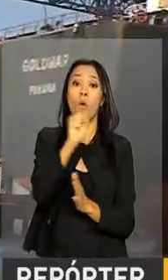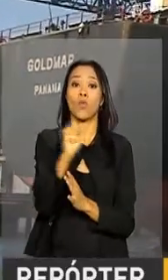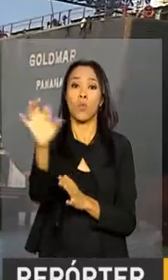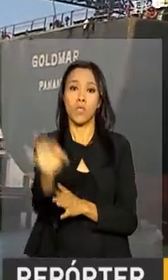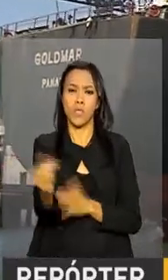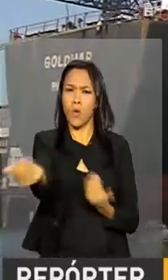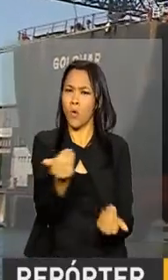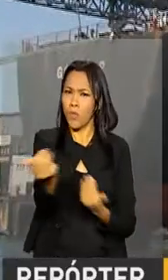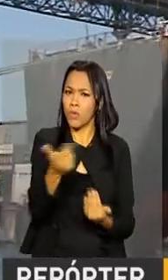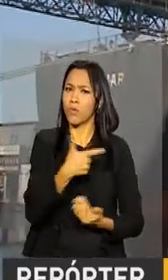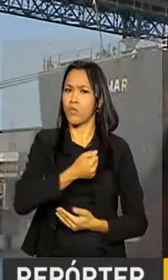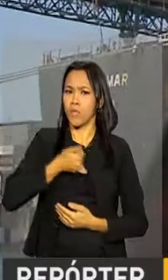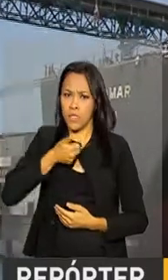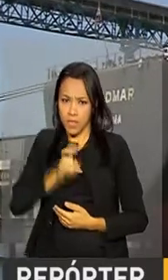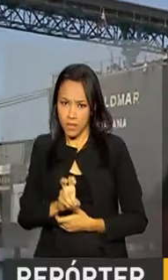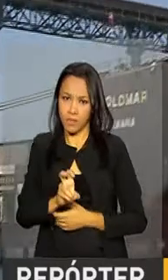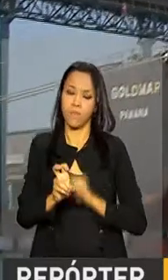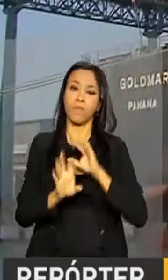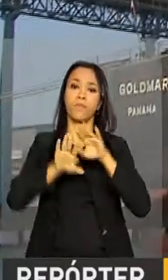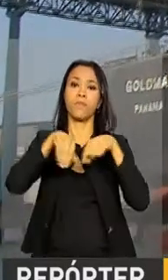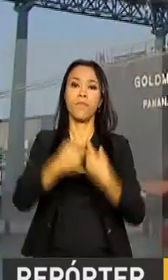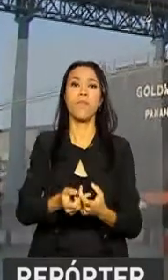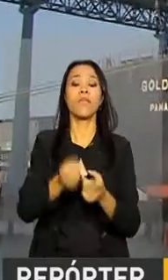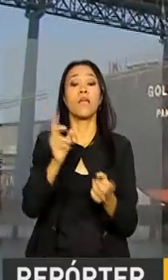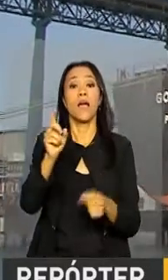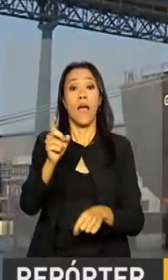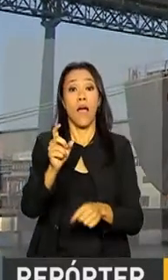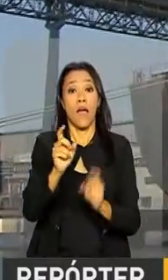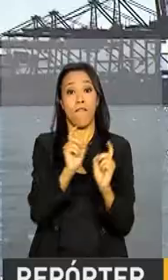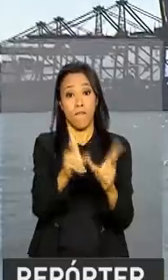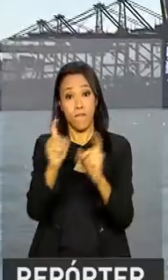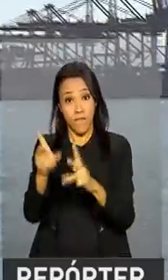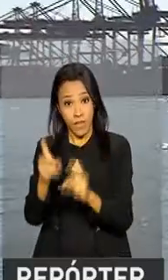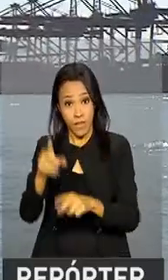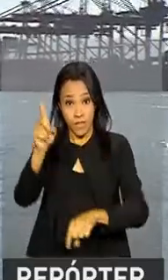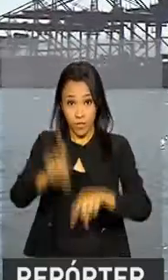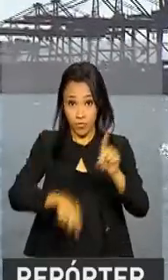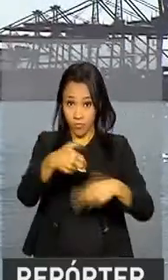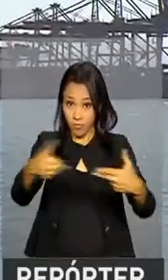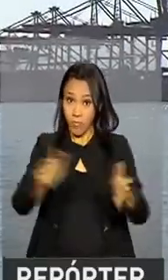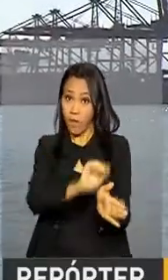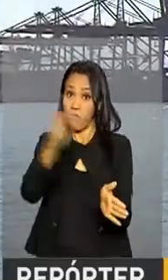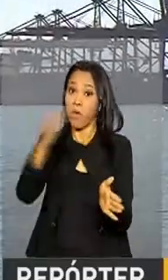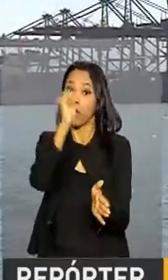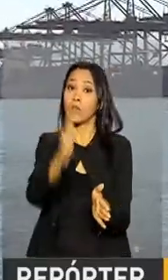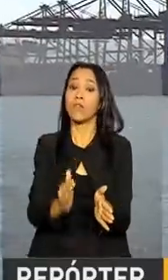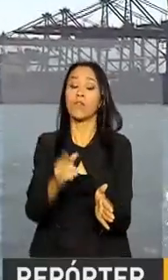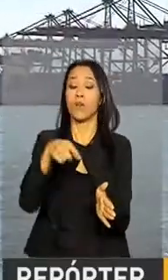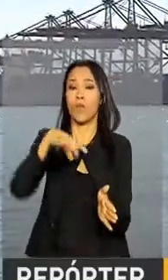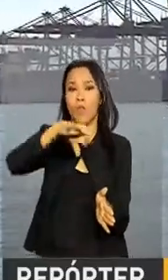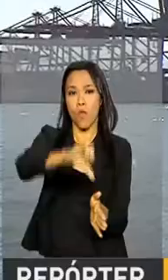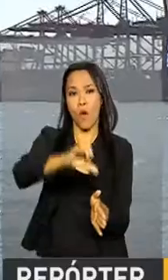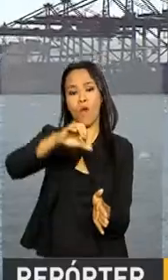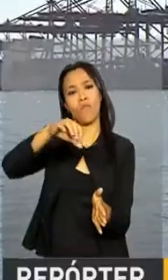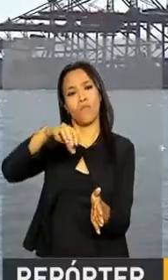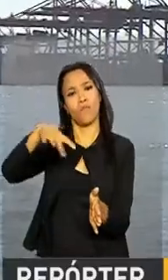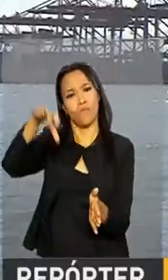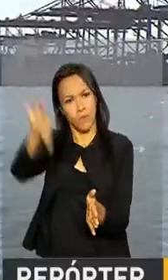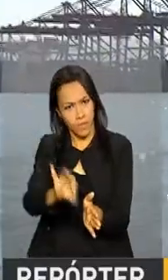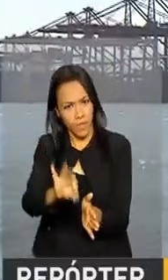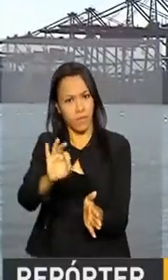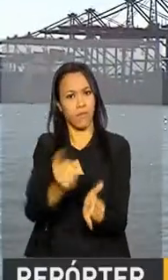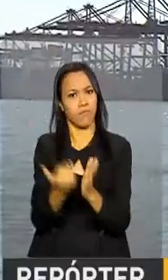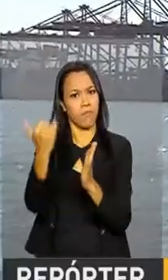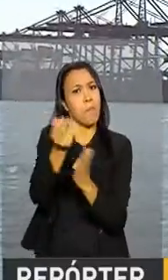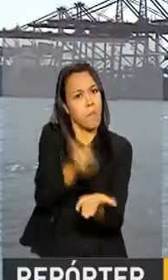com 2011 já a exportação de semimanufaturados cresceu 9 6 por cento no mesmo período em